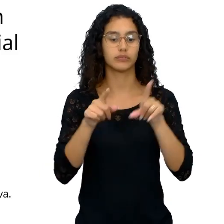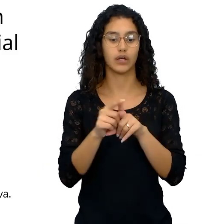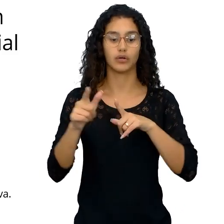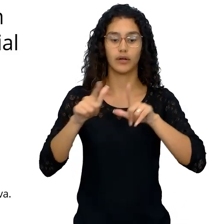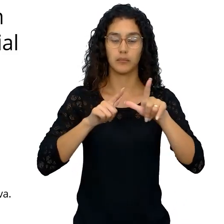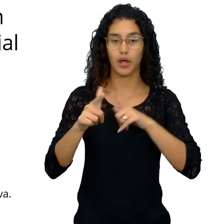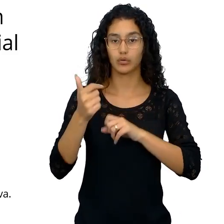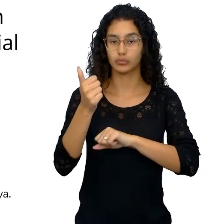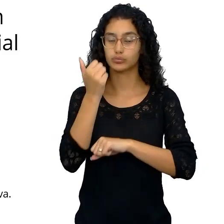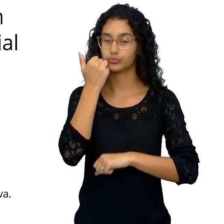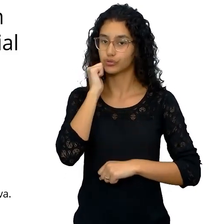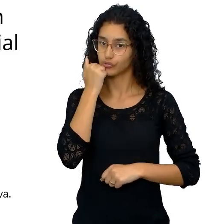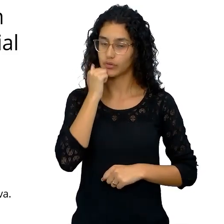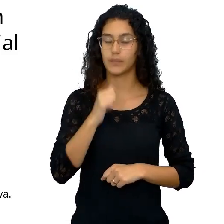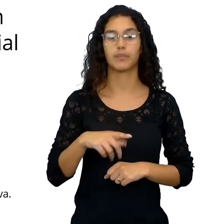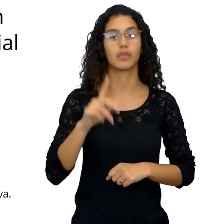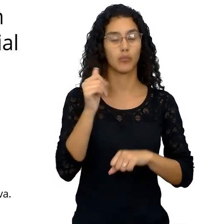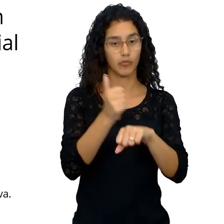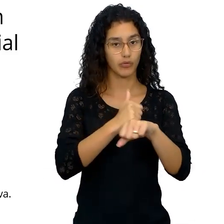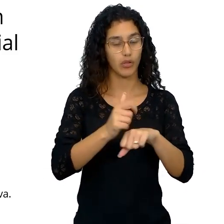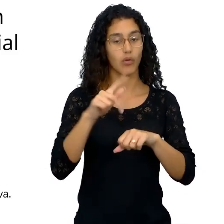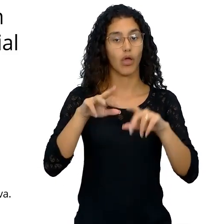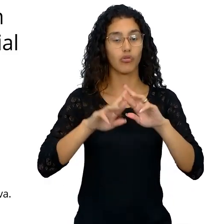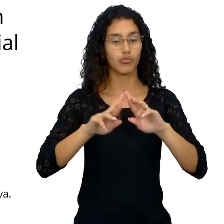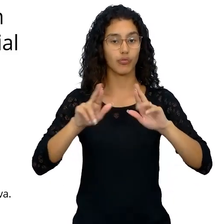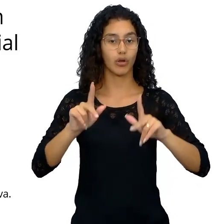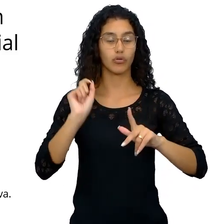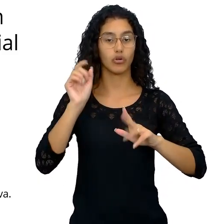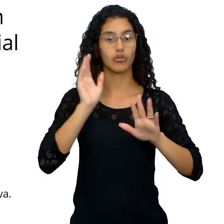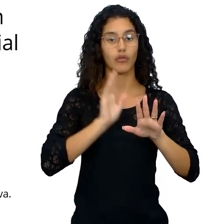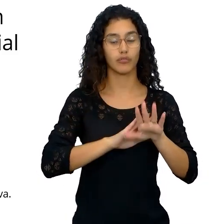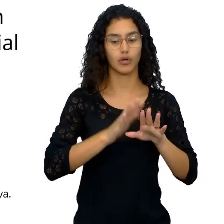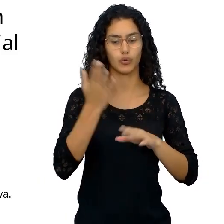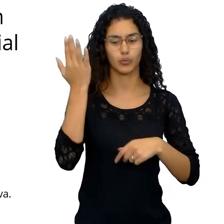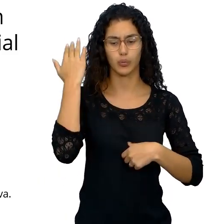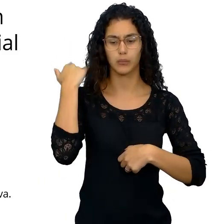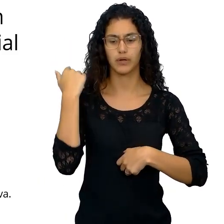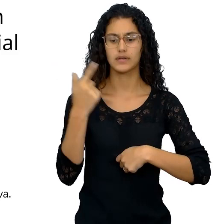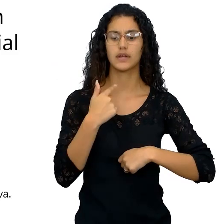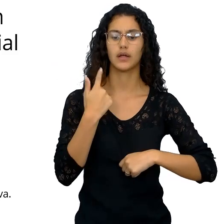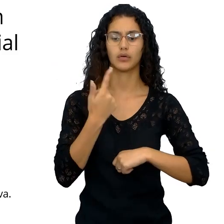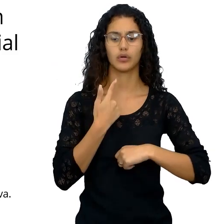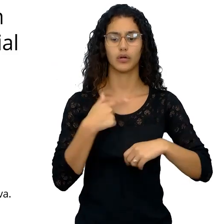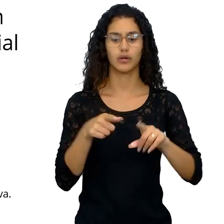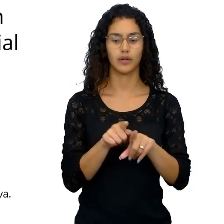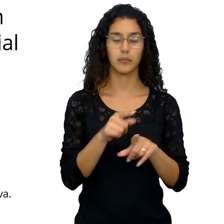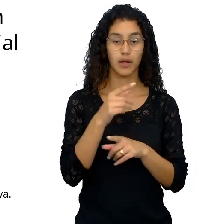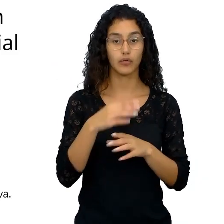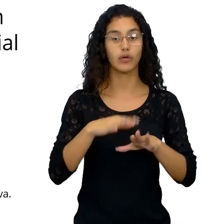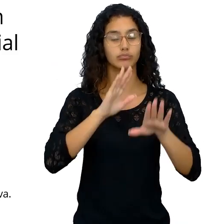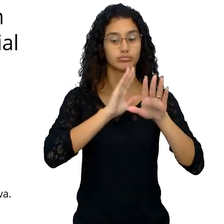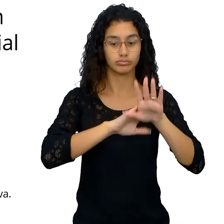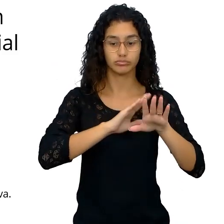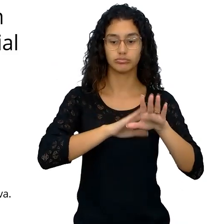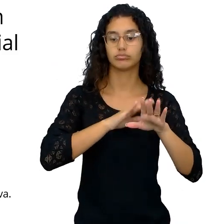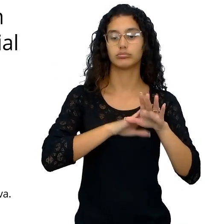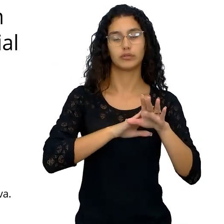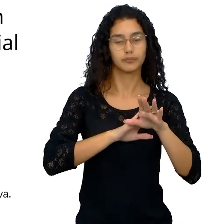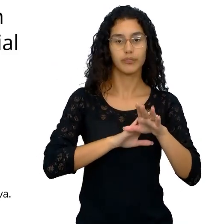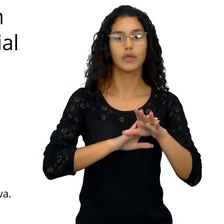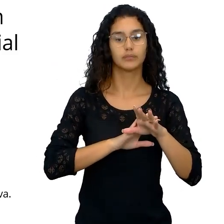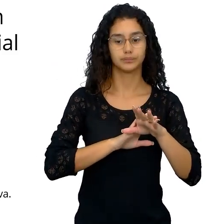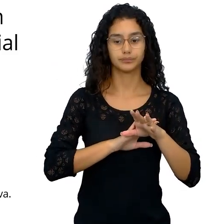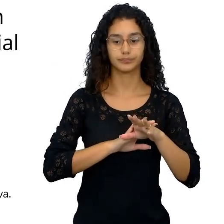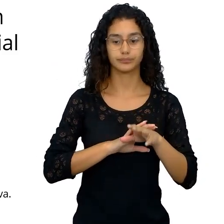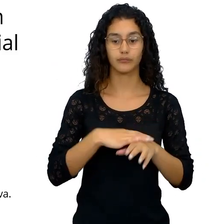dos cientistas, que são paradigmas diferentes daquilo que já foi muito no passado, e a gente vai aí também construindo uma nova,